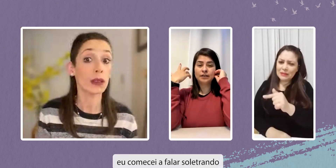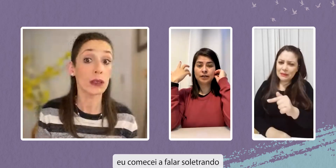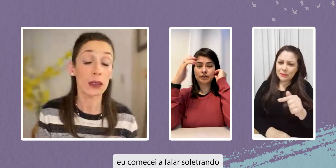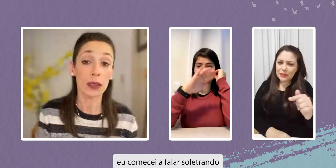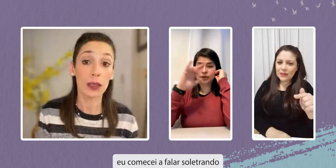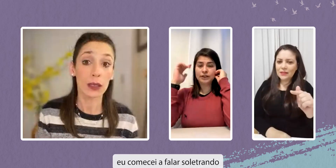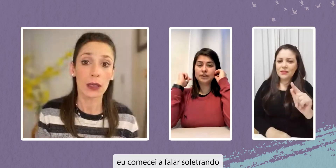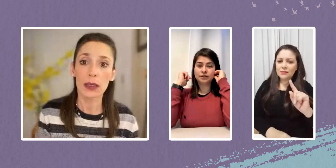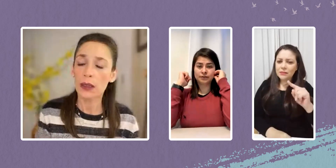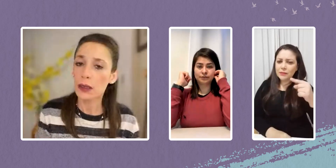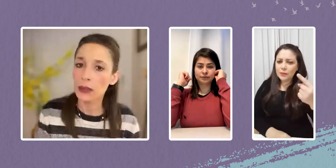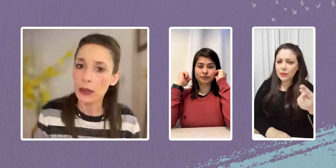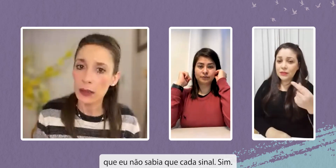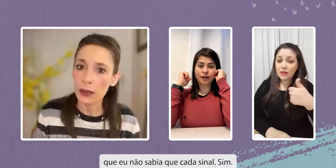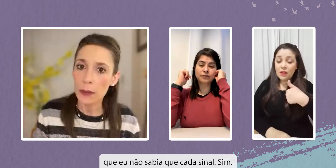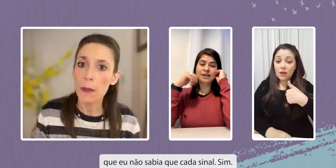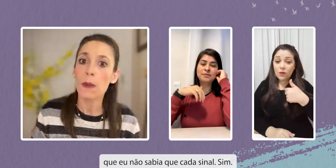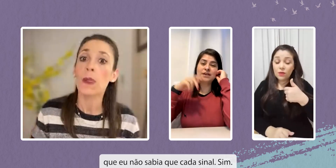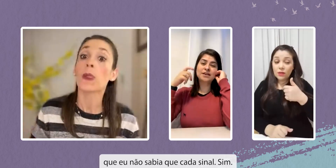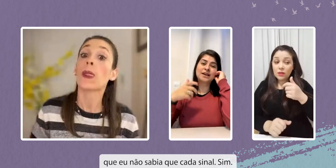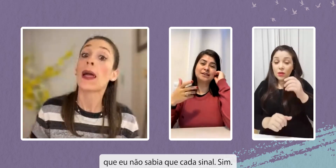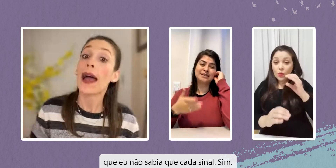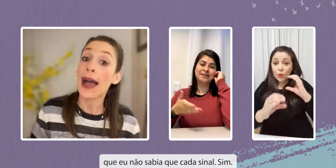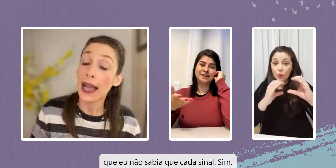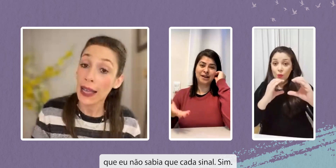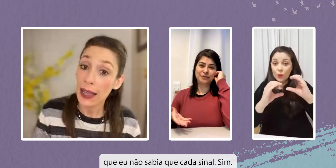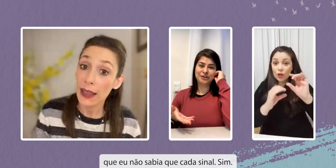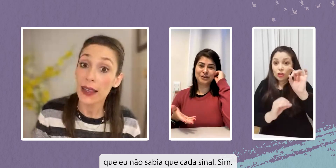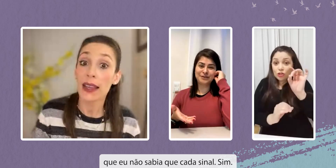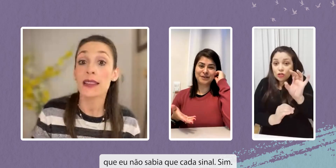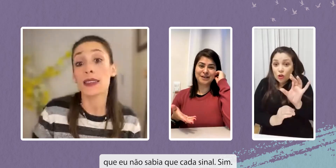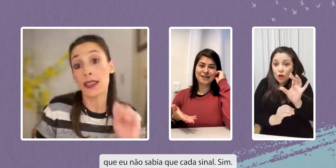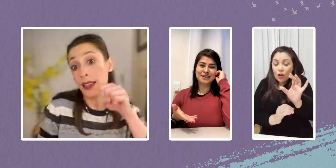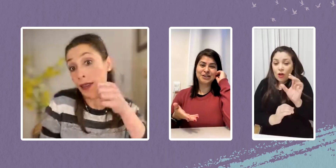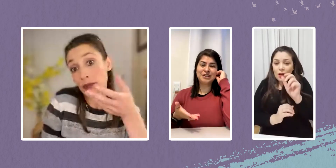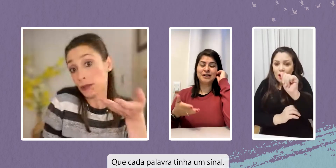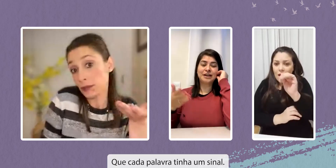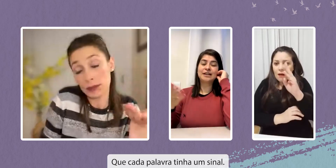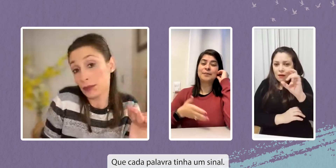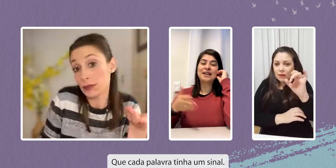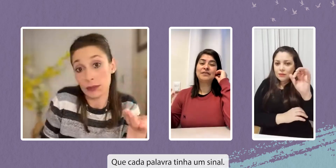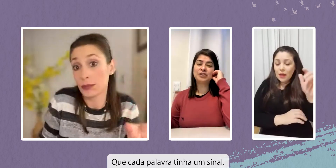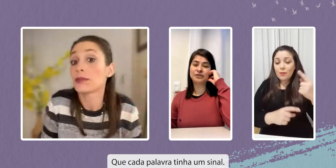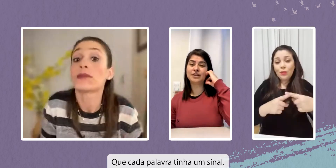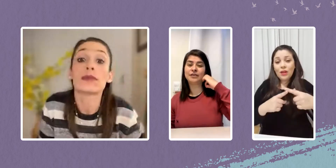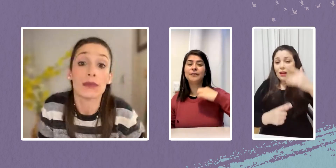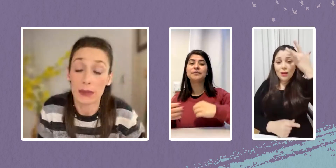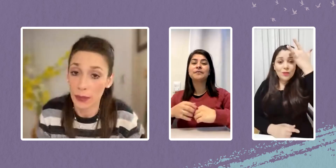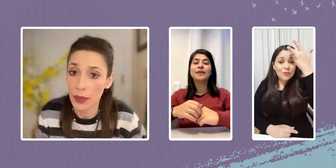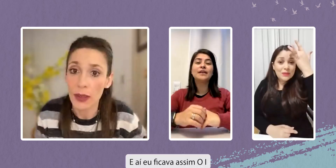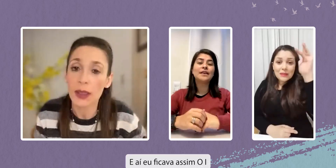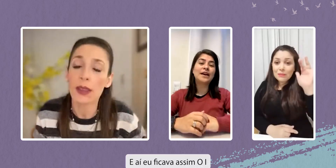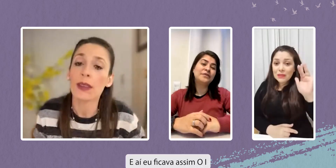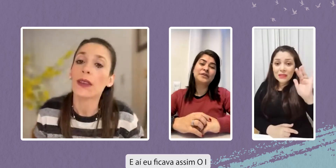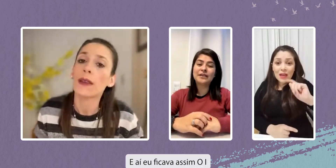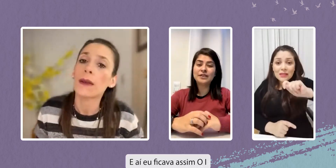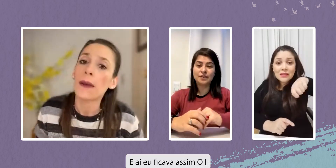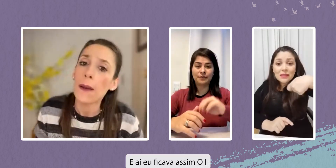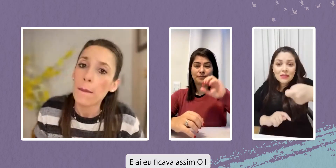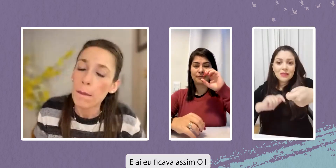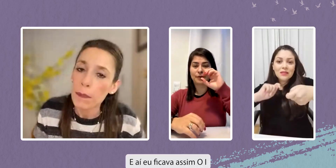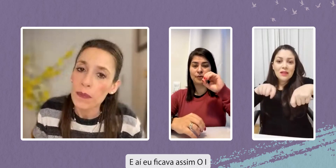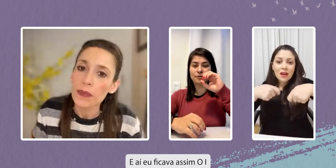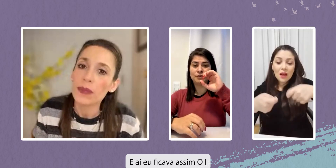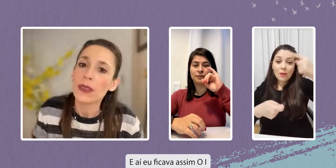falar soletrando, porque eu não sabia que cada sinal Sim. tinha, cada palavra tinha um sinal. E aí eu ficava